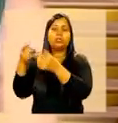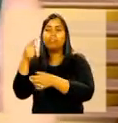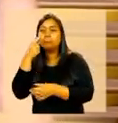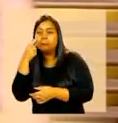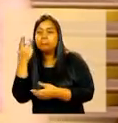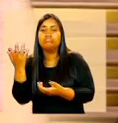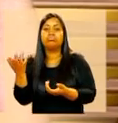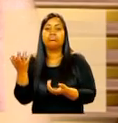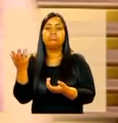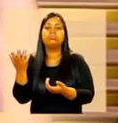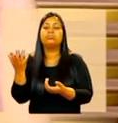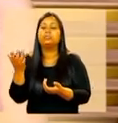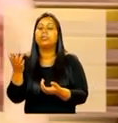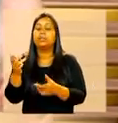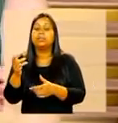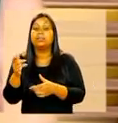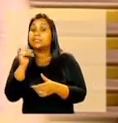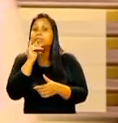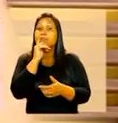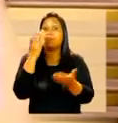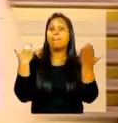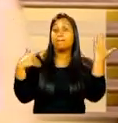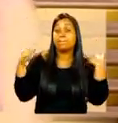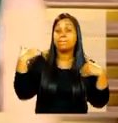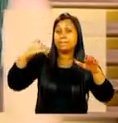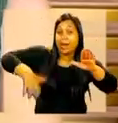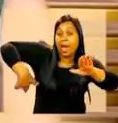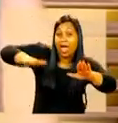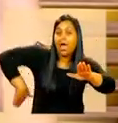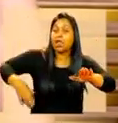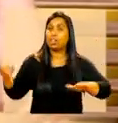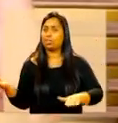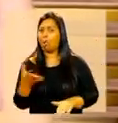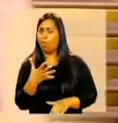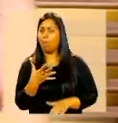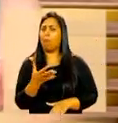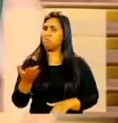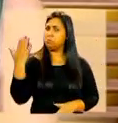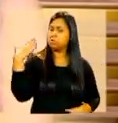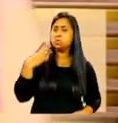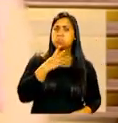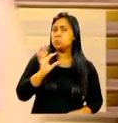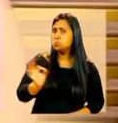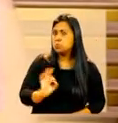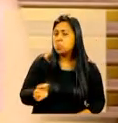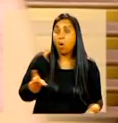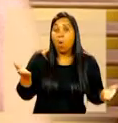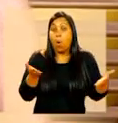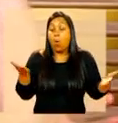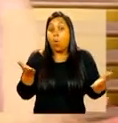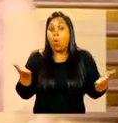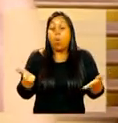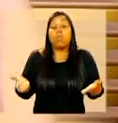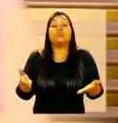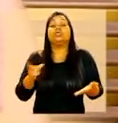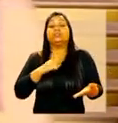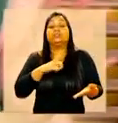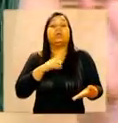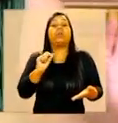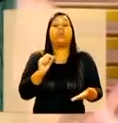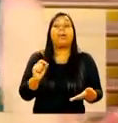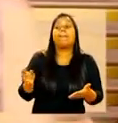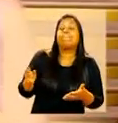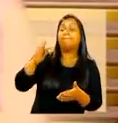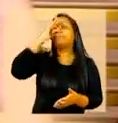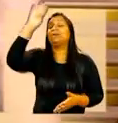alternativas de praias novas, né, que eram até ontem desconhecida e hoje passa a ser a